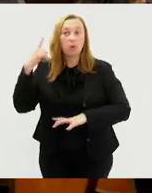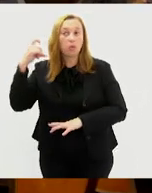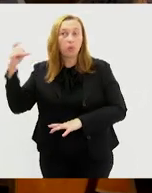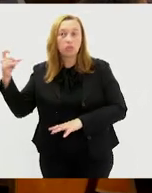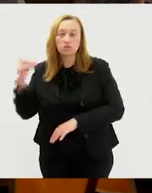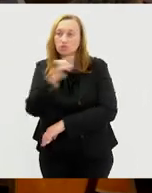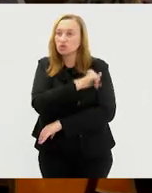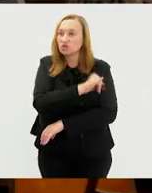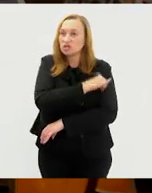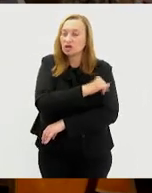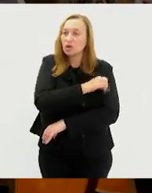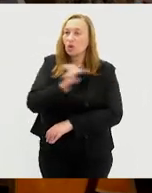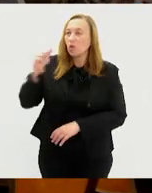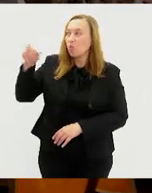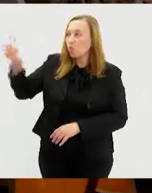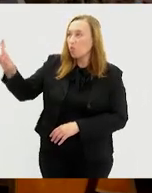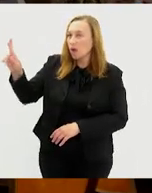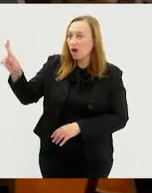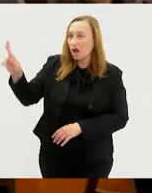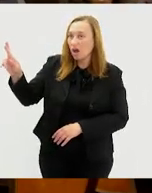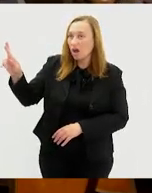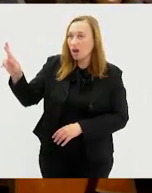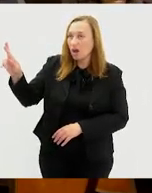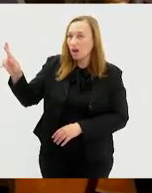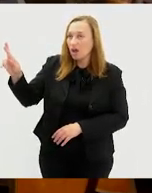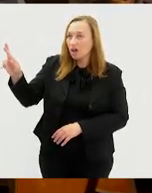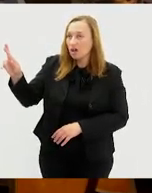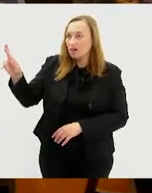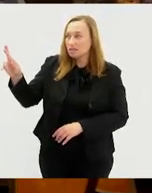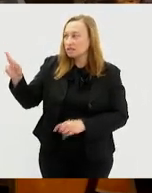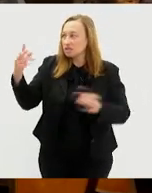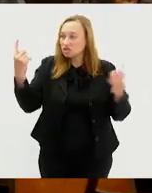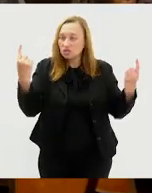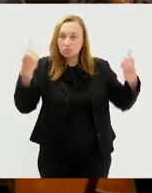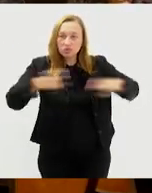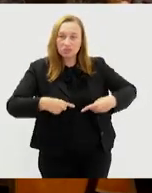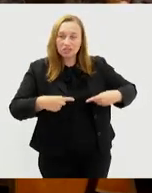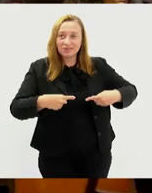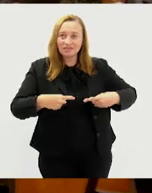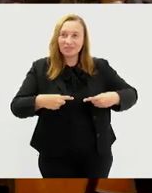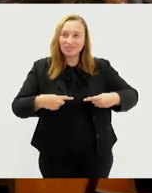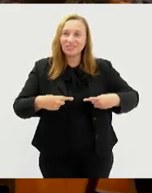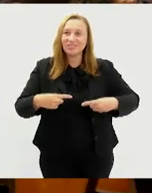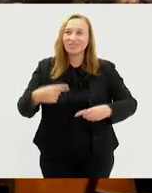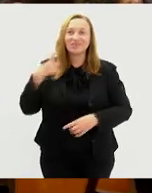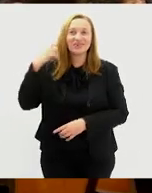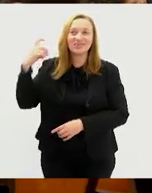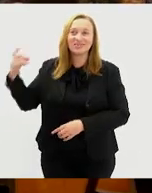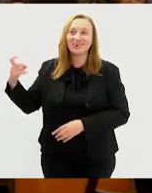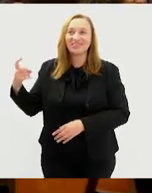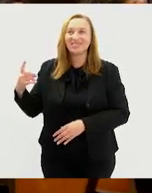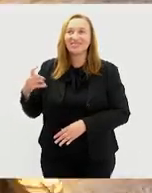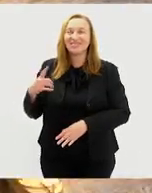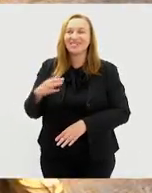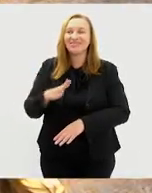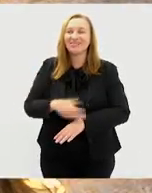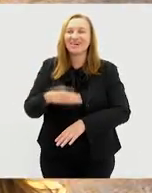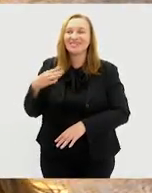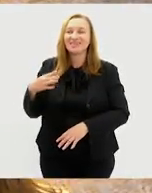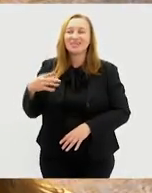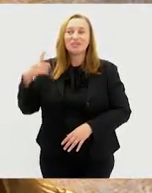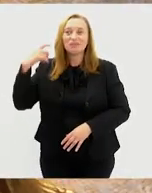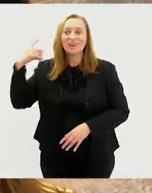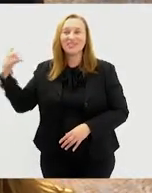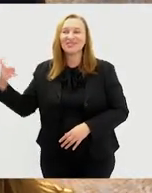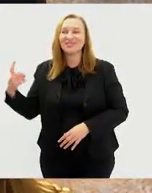o ar condicionado disputa com o som quem faz mais barulho tem alguma coisa errada